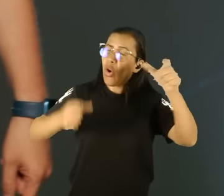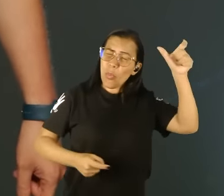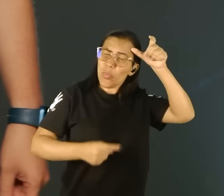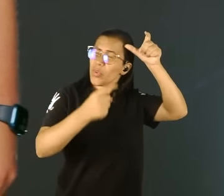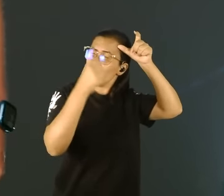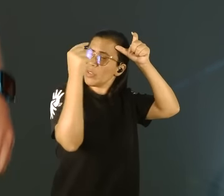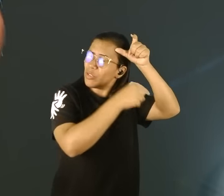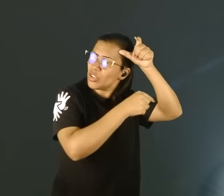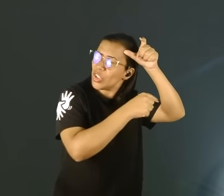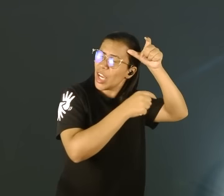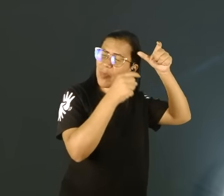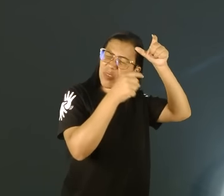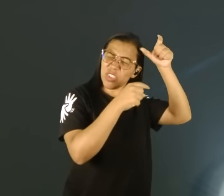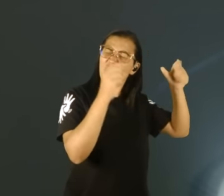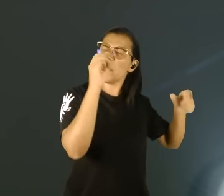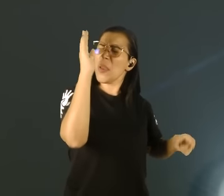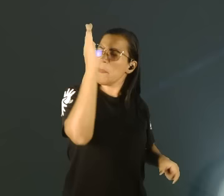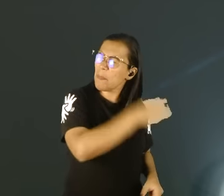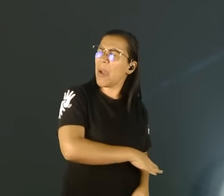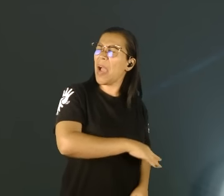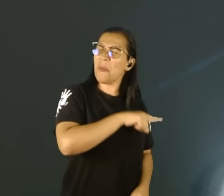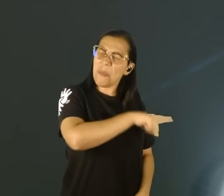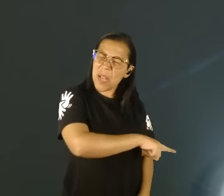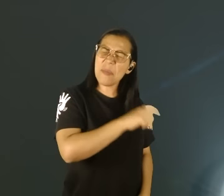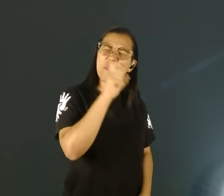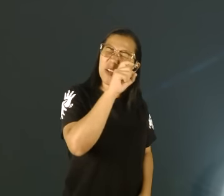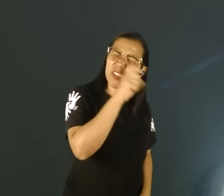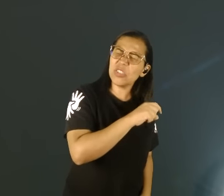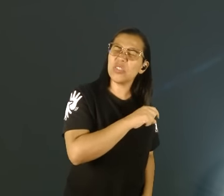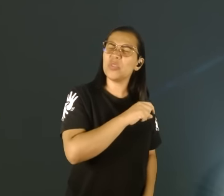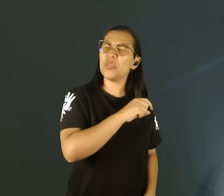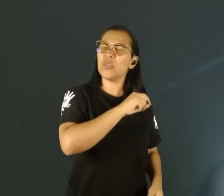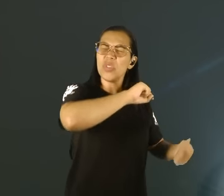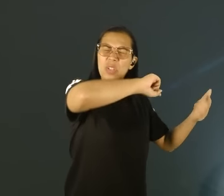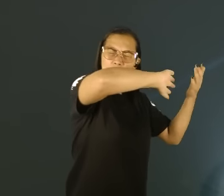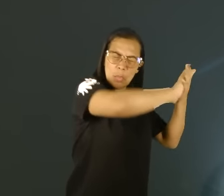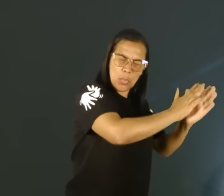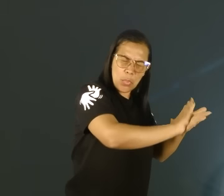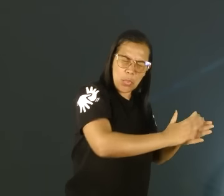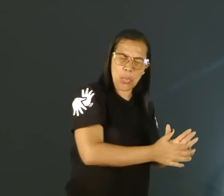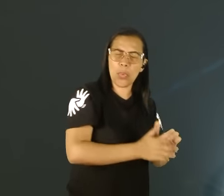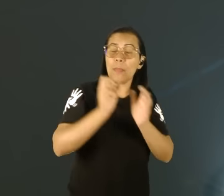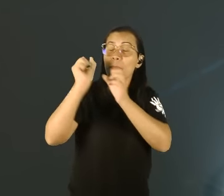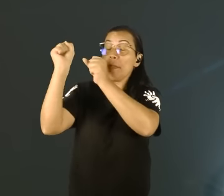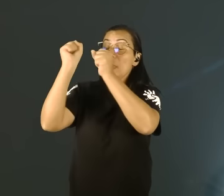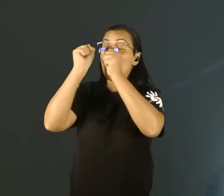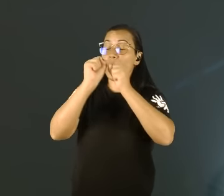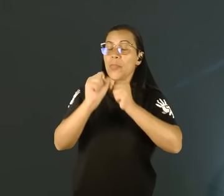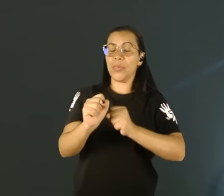jogado. Que caiam por terra uma a uma agora. Pelo poder da palavra. Em nome de Jesus.